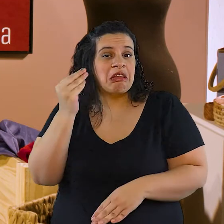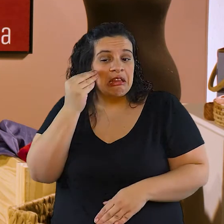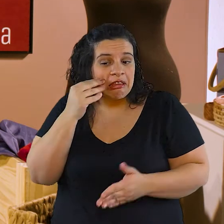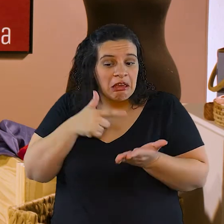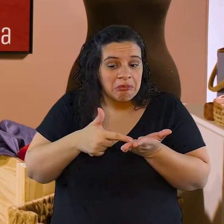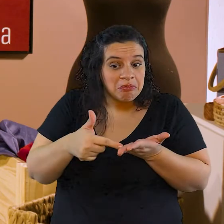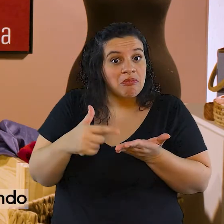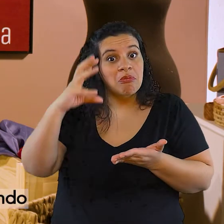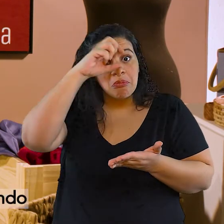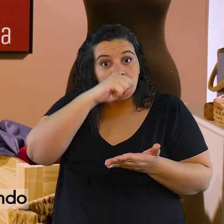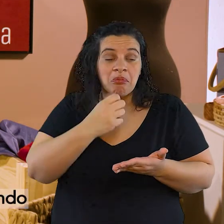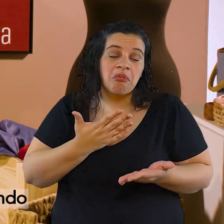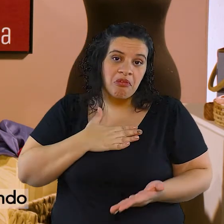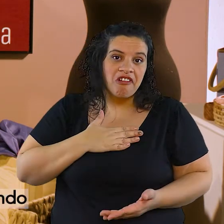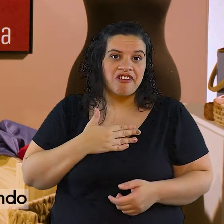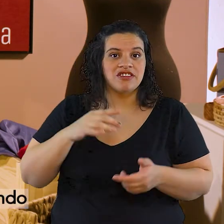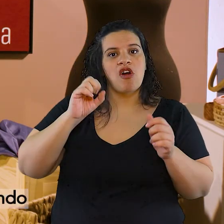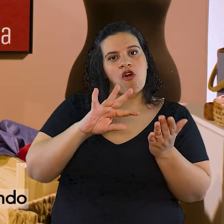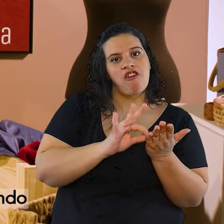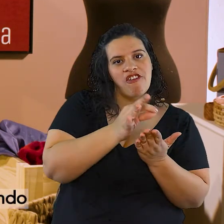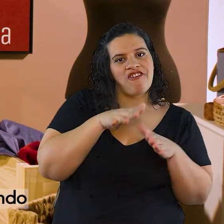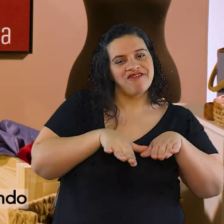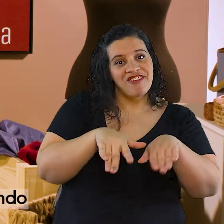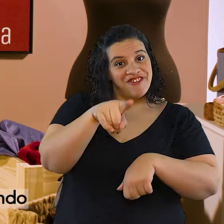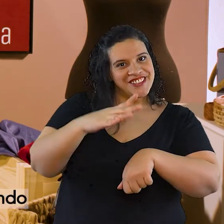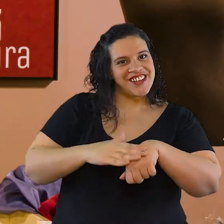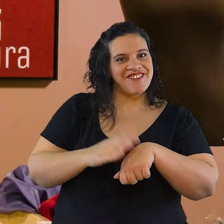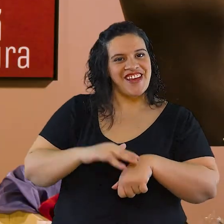se quer, né? Então pode fazer igualzinho, só que